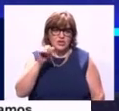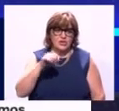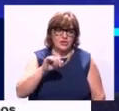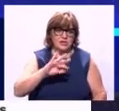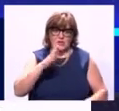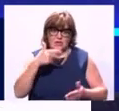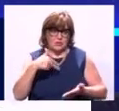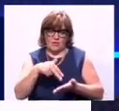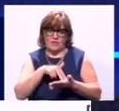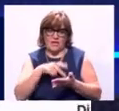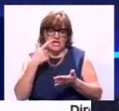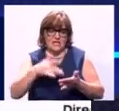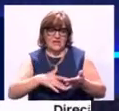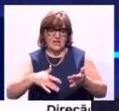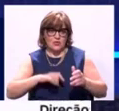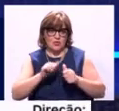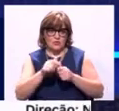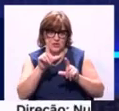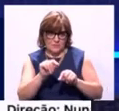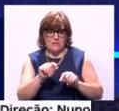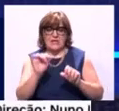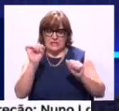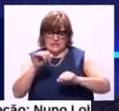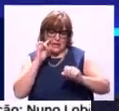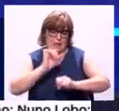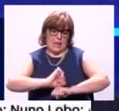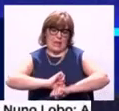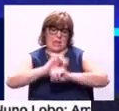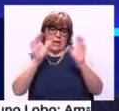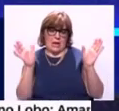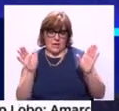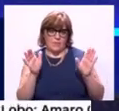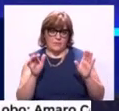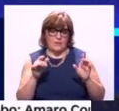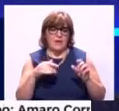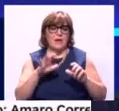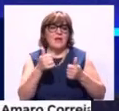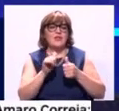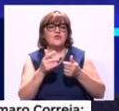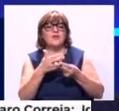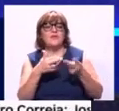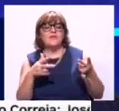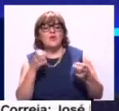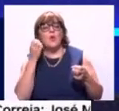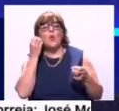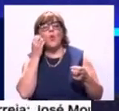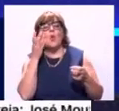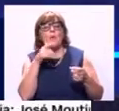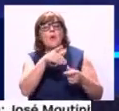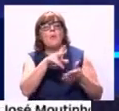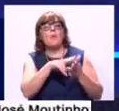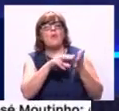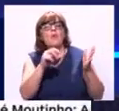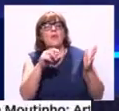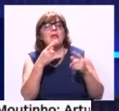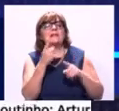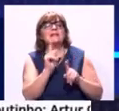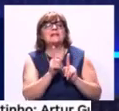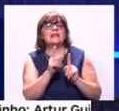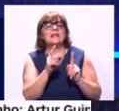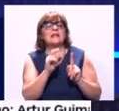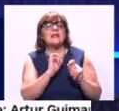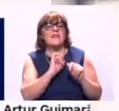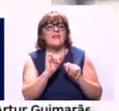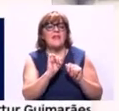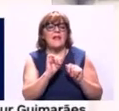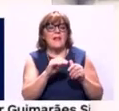estava aqui. E vai ter um diretor desportivo também? Claro que sim. Claro que sim. E para as modalidades, não, qual é o seu modelo